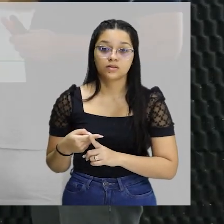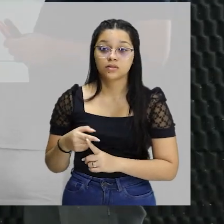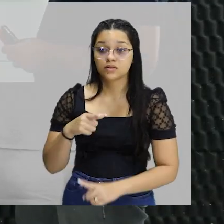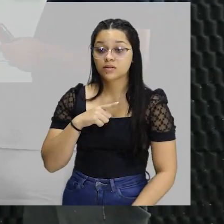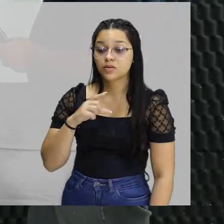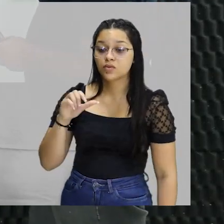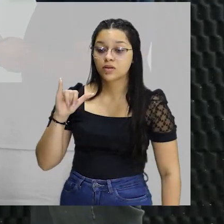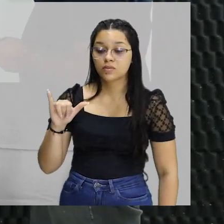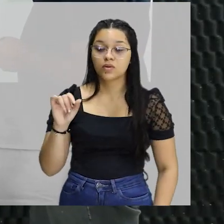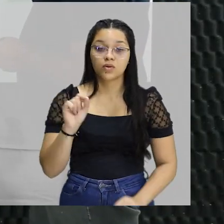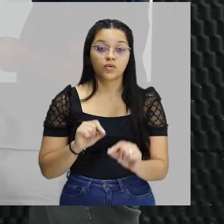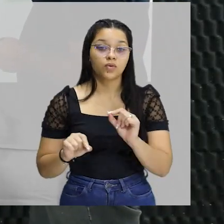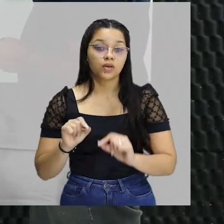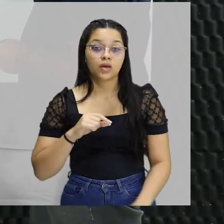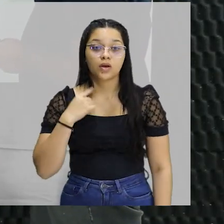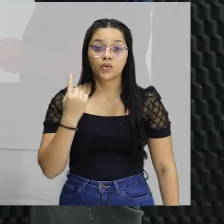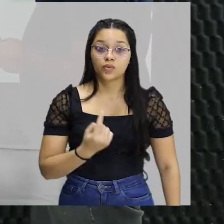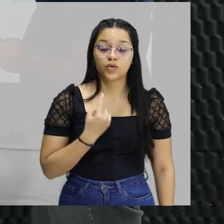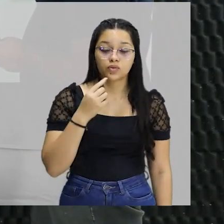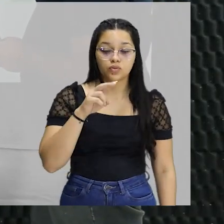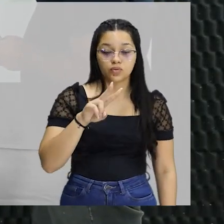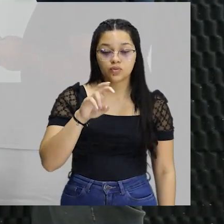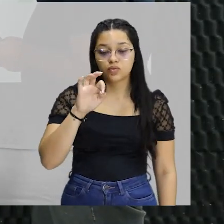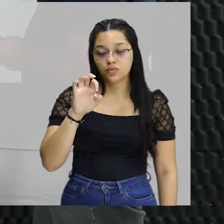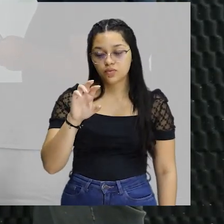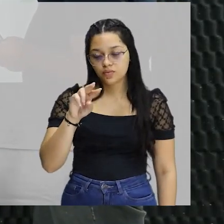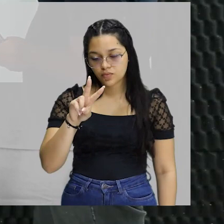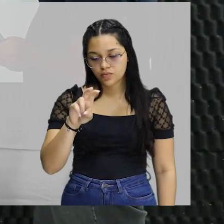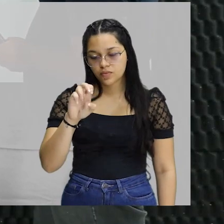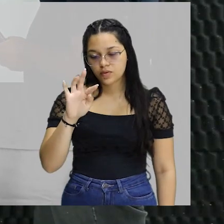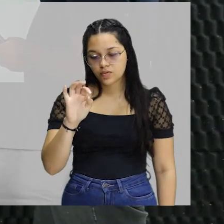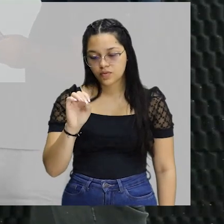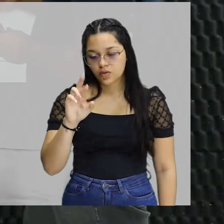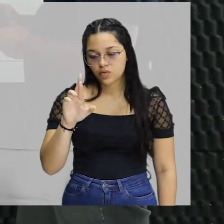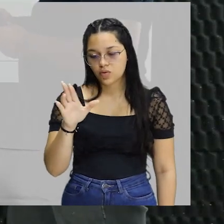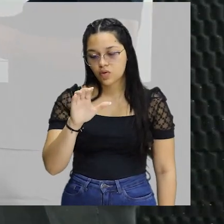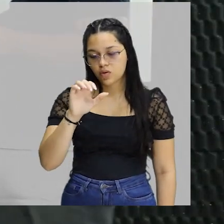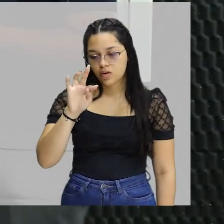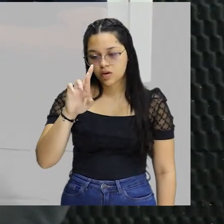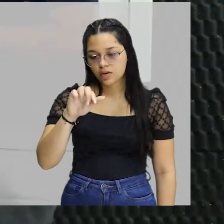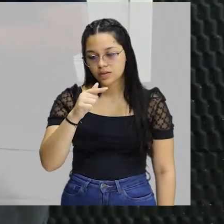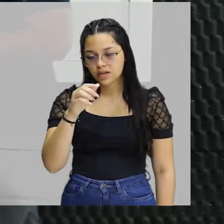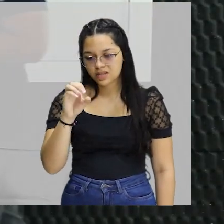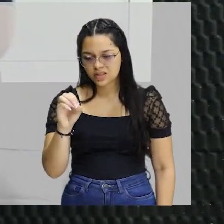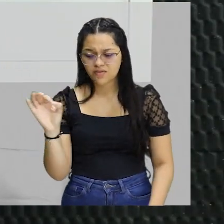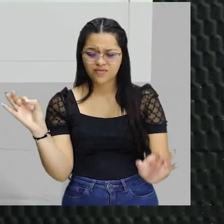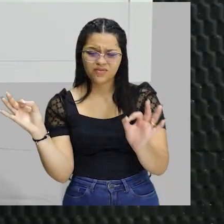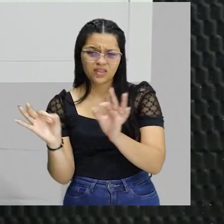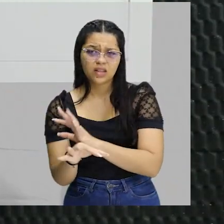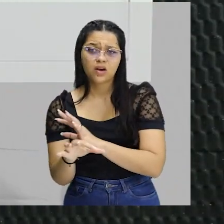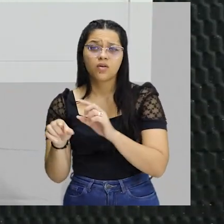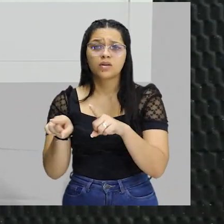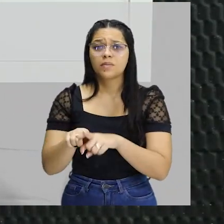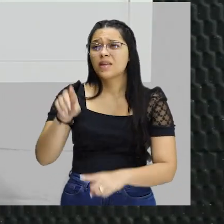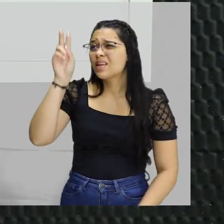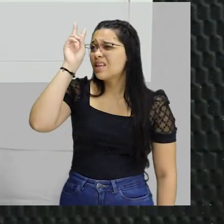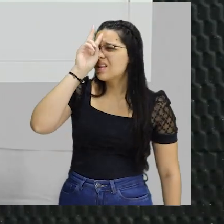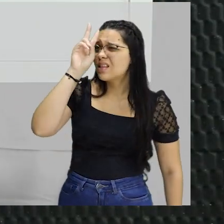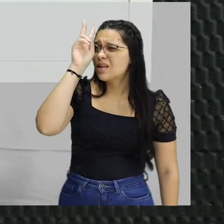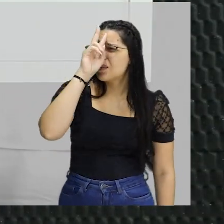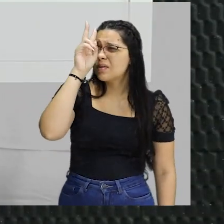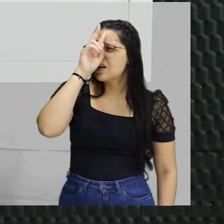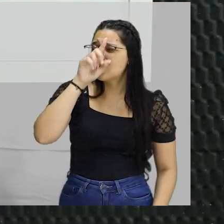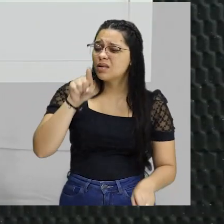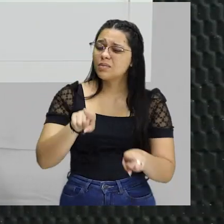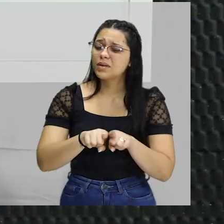T1Y. Isso vai ser o nosso vetor tração final. Lembrando que esses vetores eles também